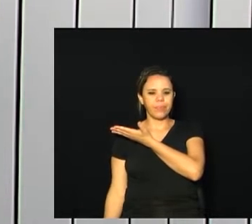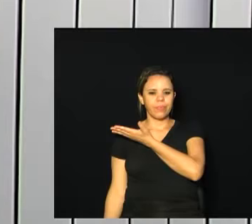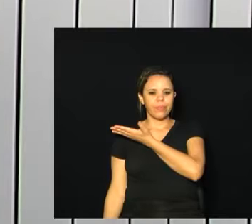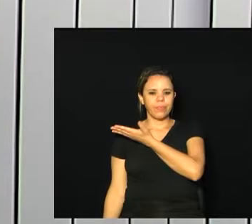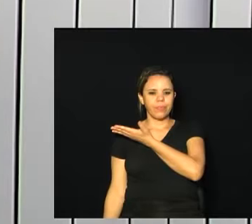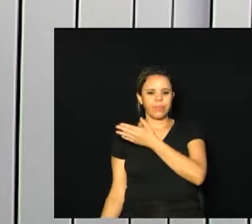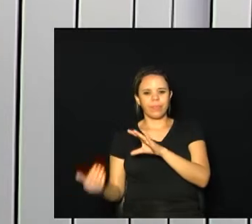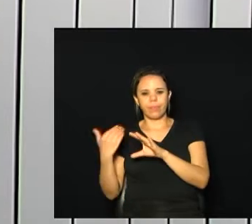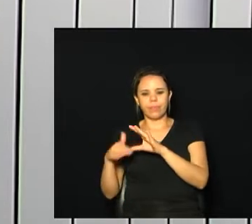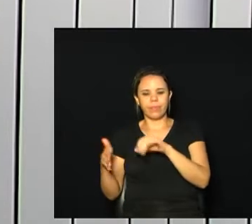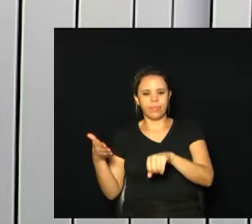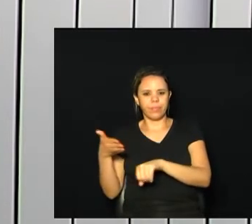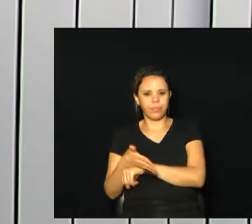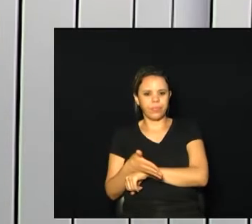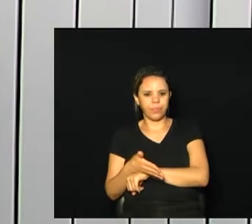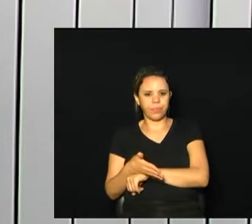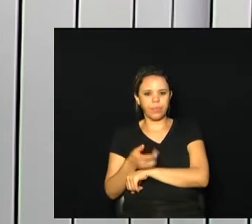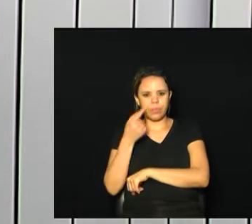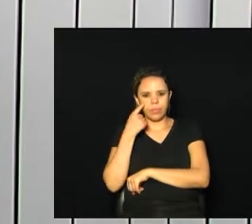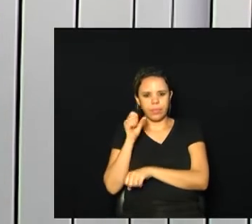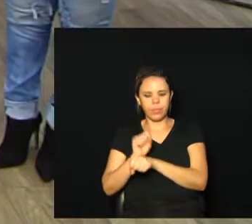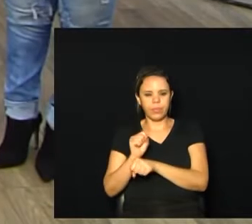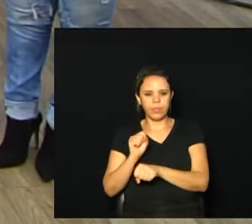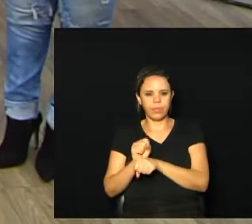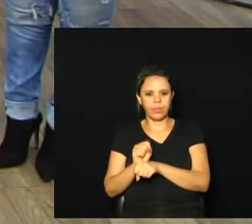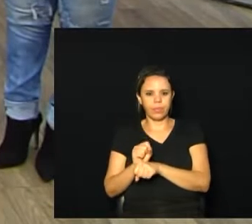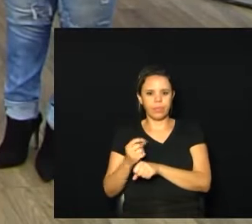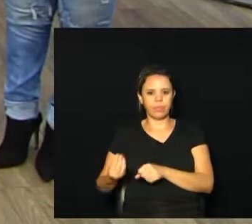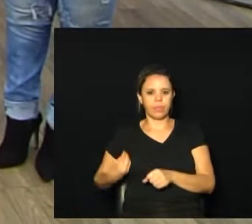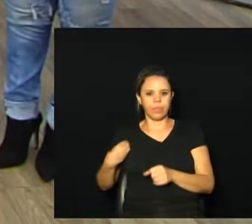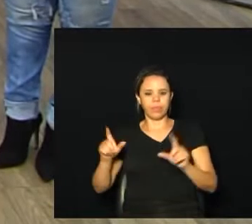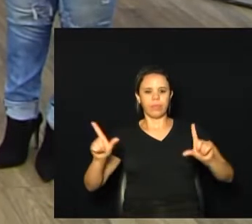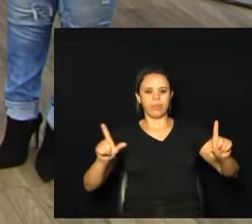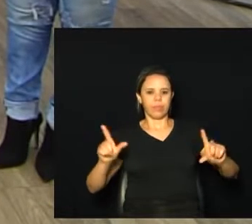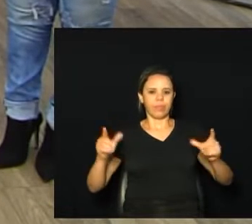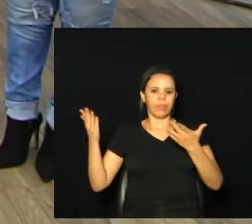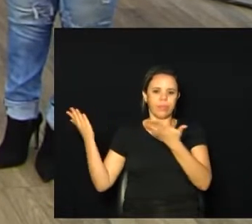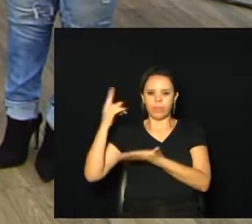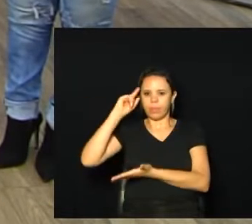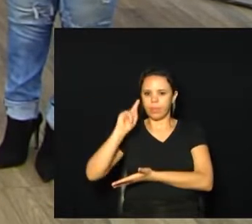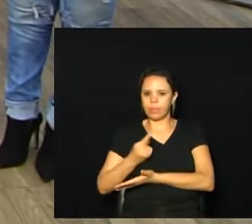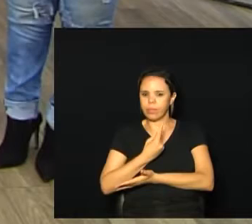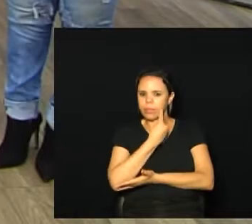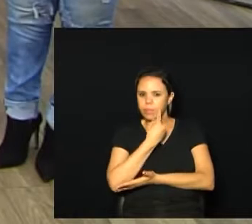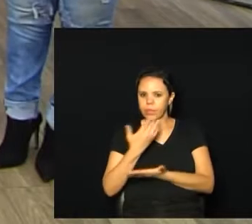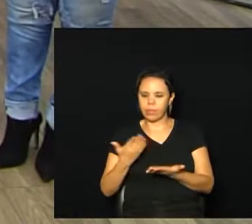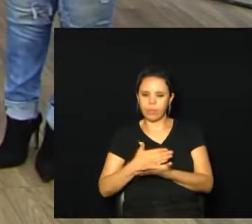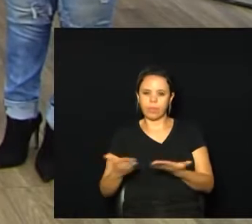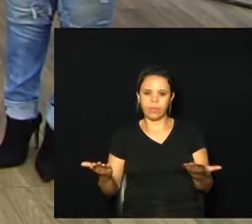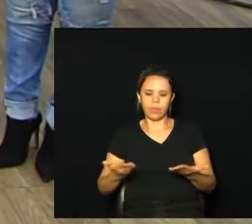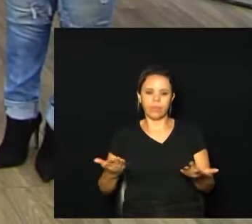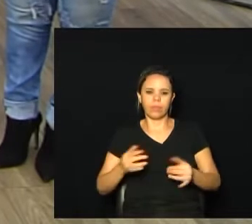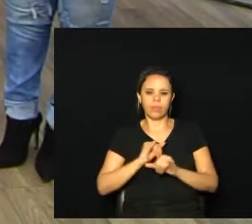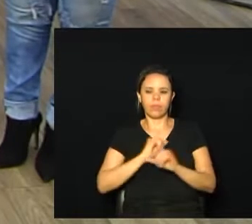978293776. Manda a sua participação que eu estou esperando. E quem está aqui nos nossos estúdios é a Mirna Abreu. E a gente começa hoje com